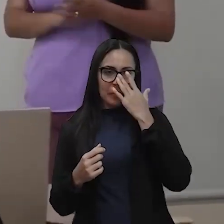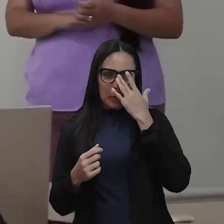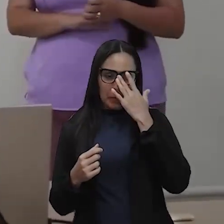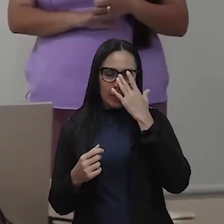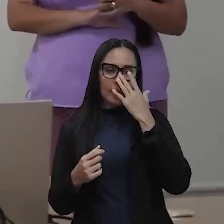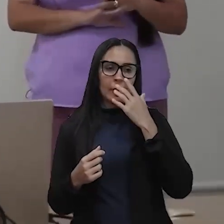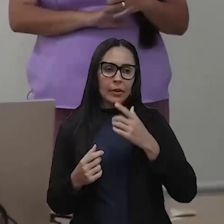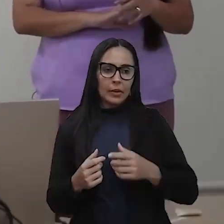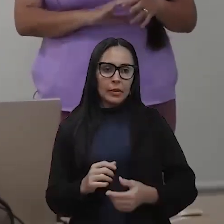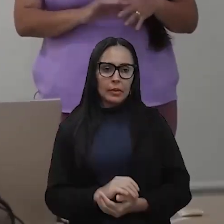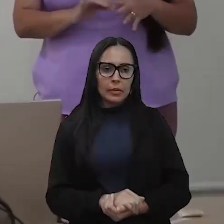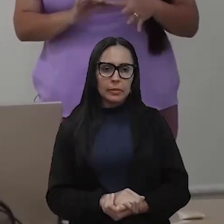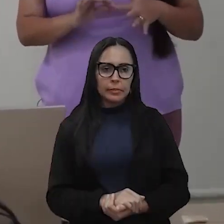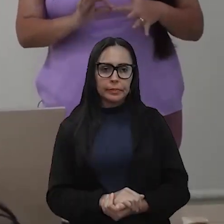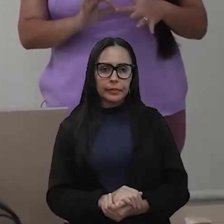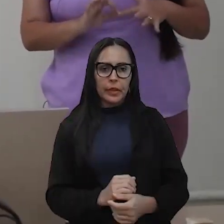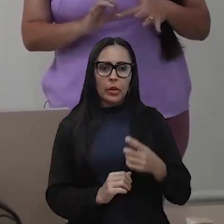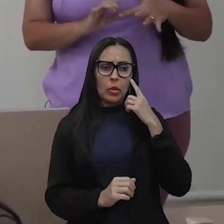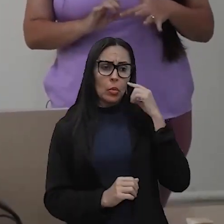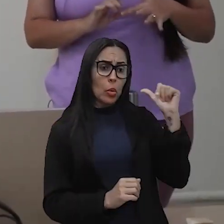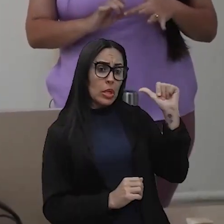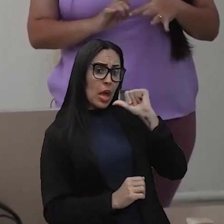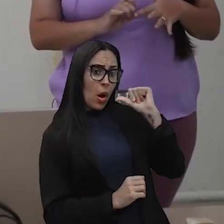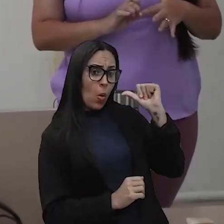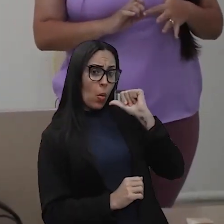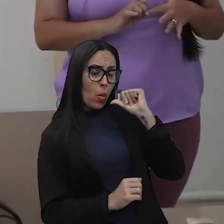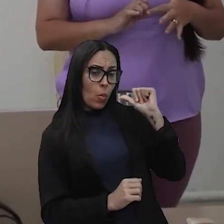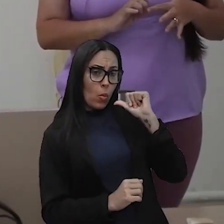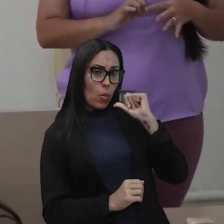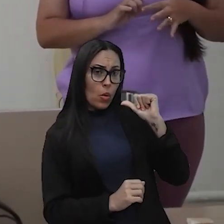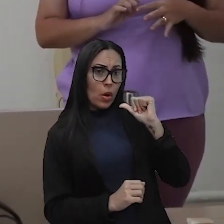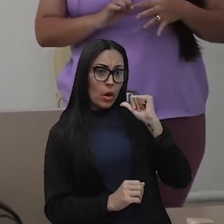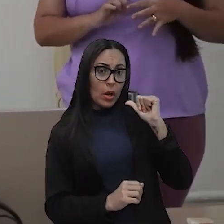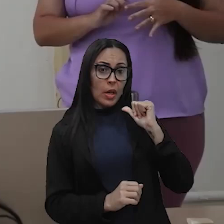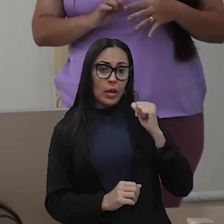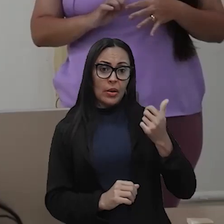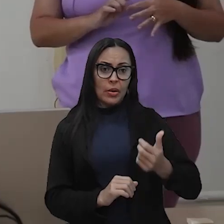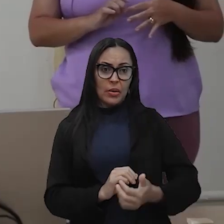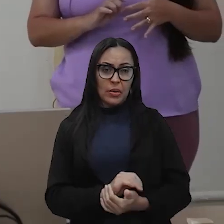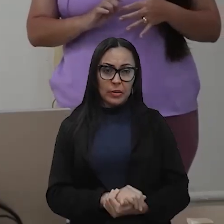Consumo de álcool, peguei vocês. Reduz ou aumenta?